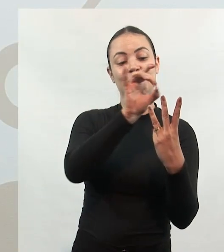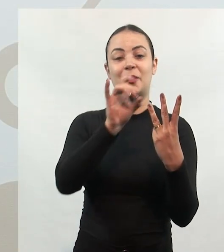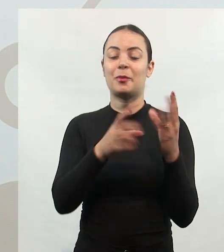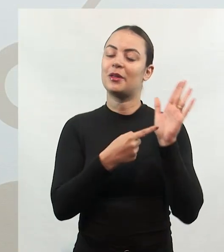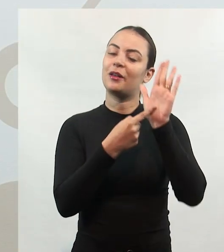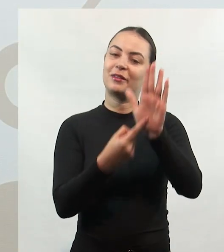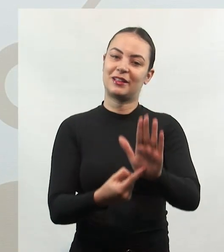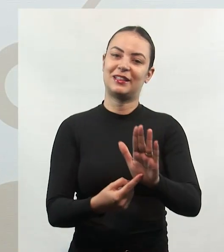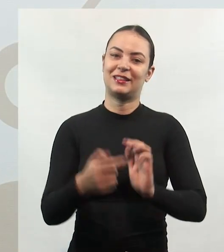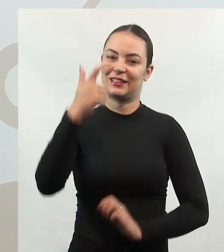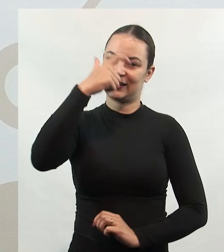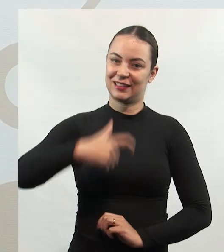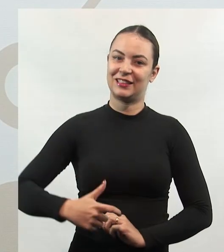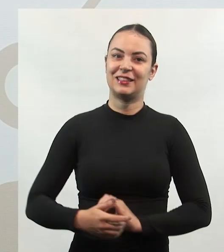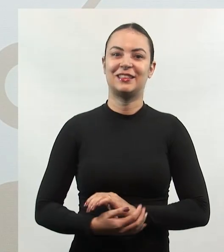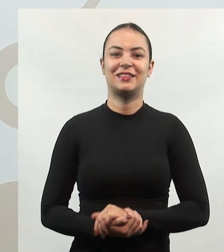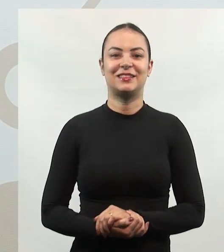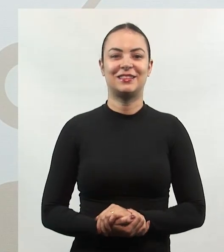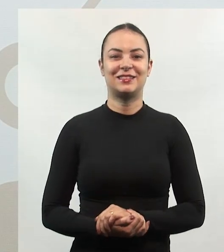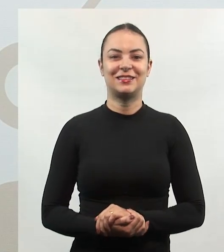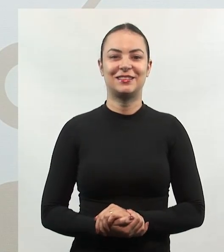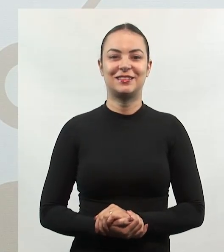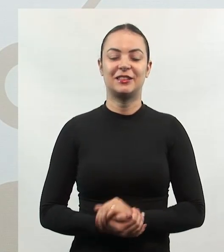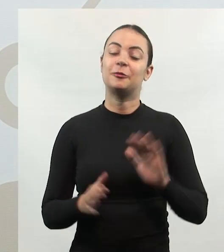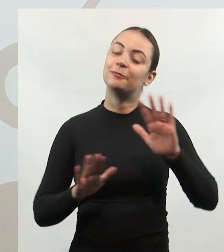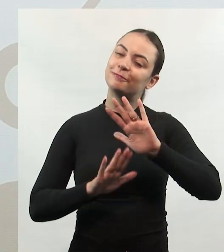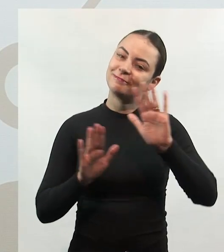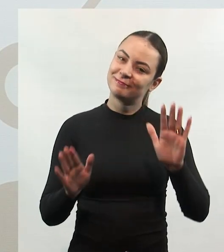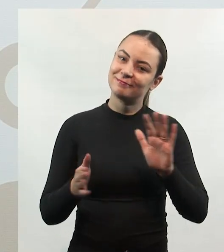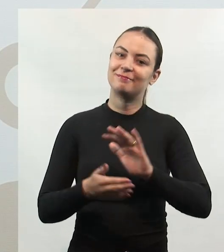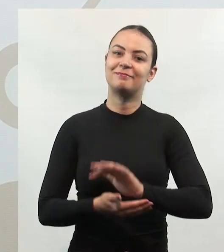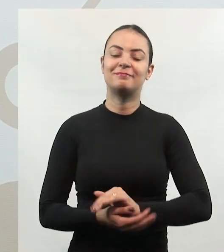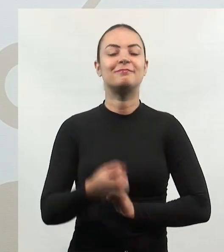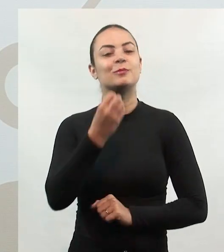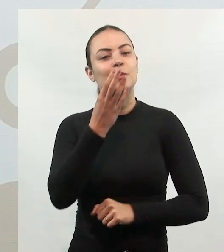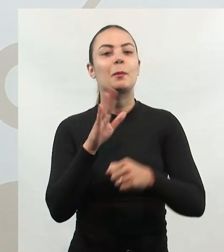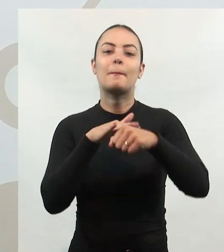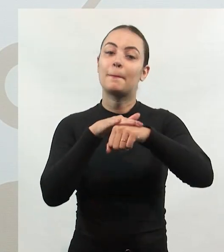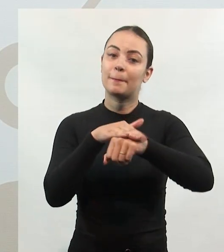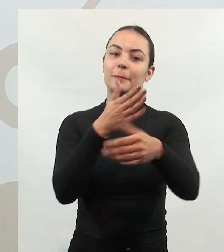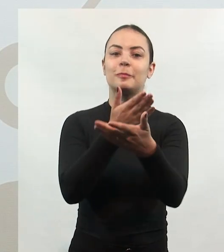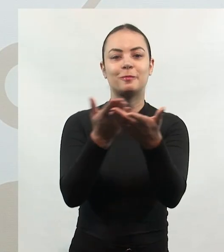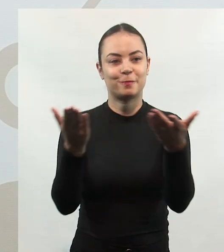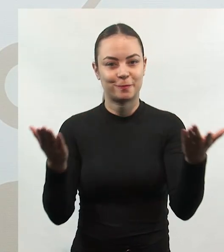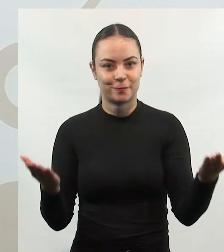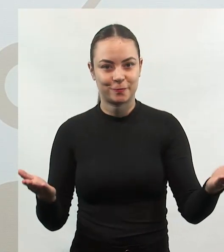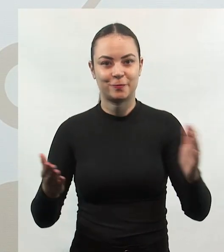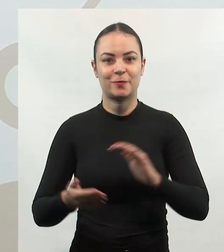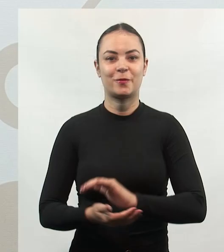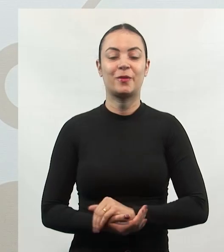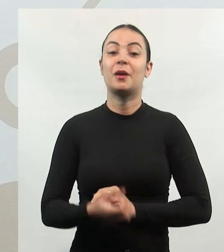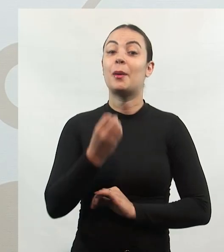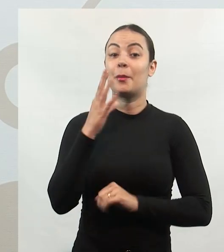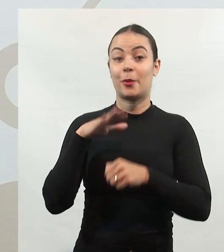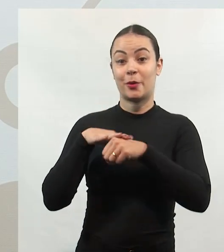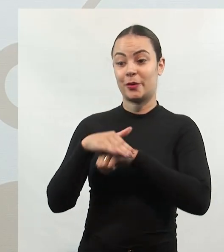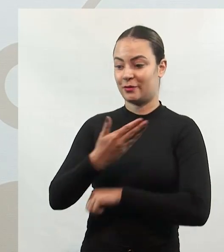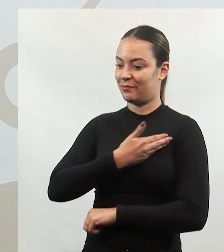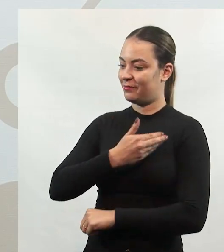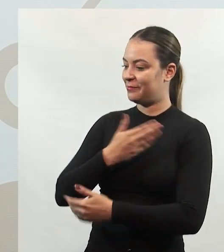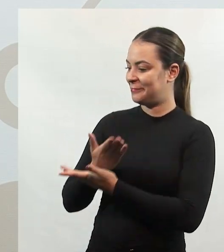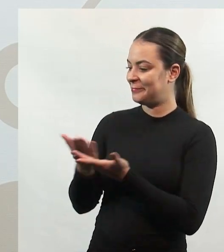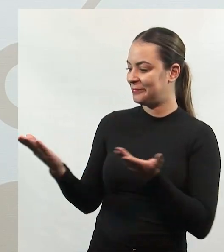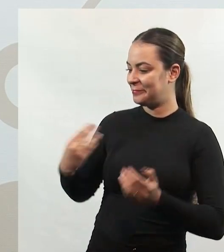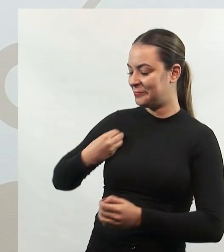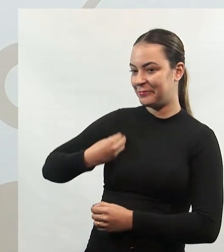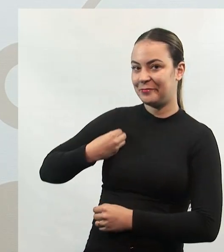Olá, boa noite a todos e todas. Boa noite às colegas que estão aqui presentes. Boa noite às ex-carmelitas, né?